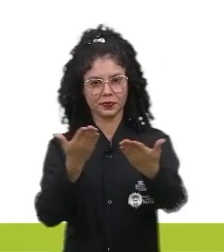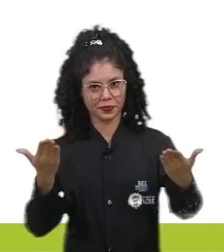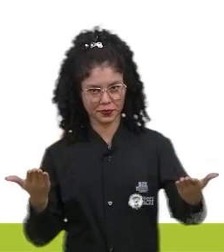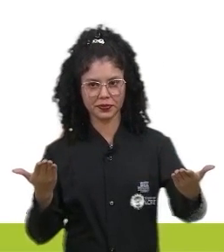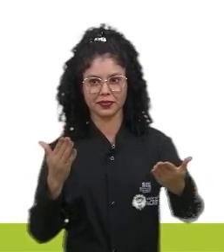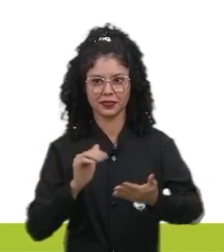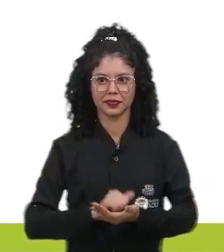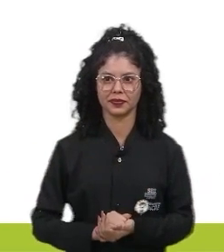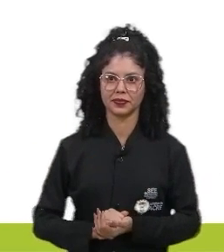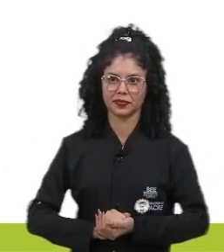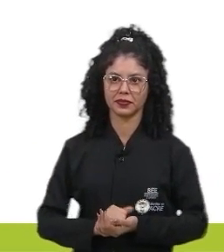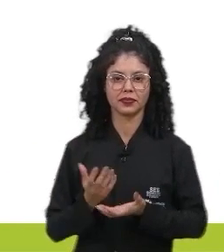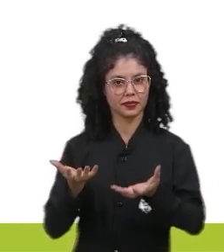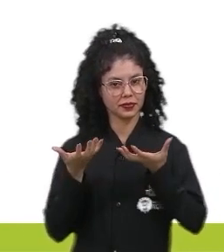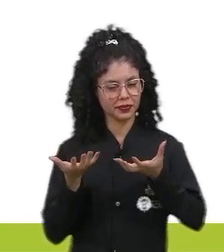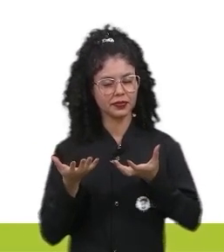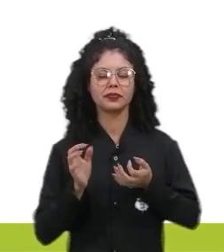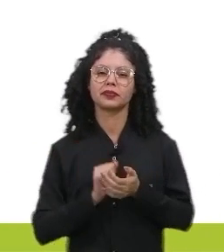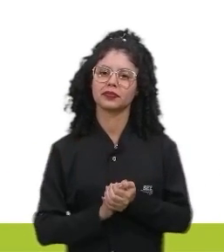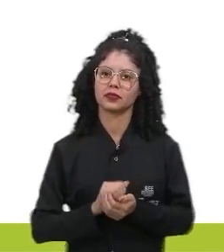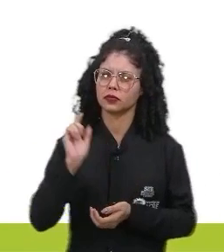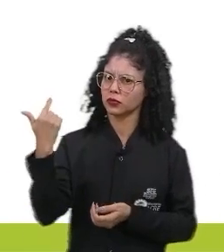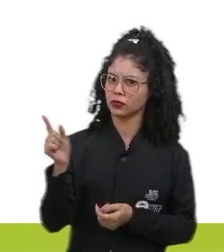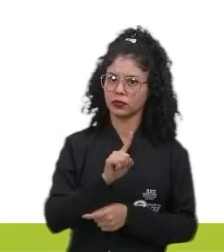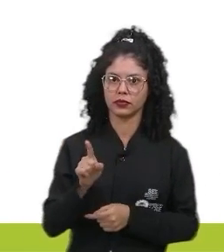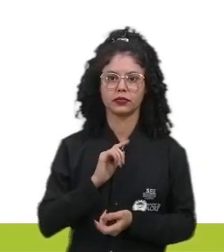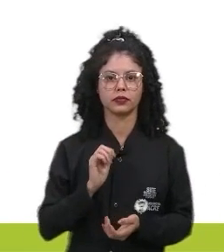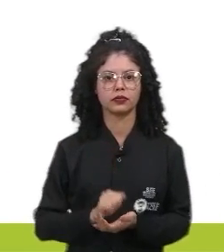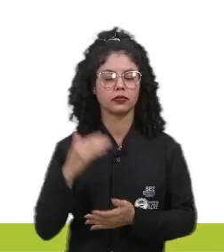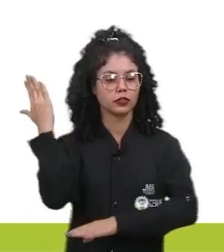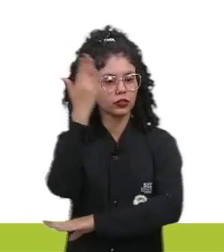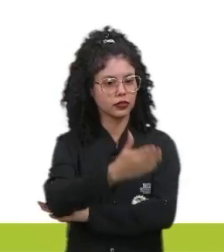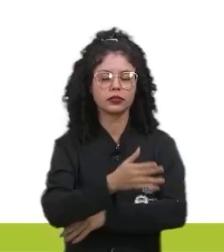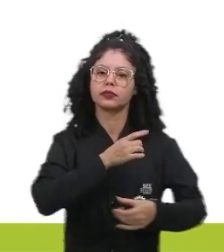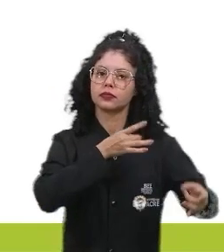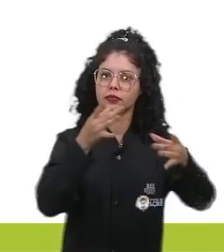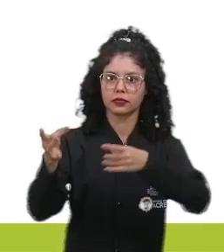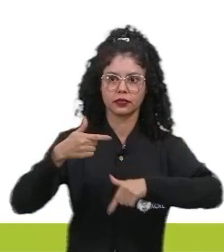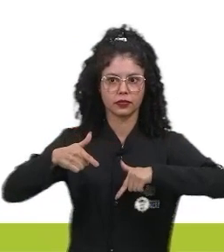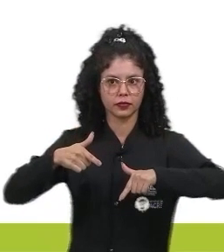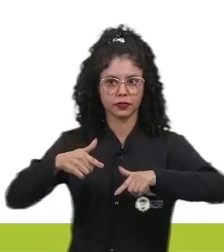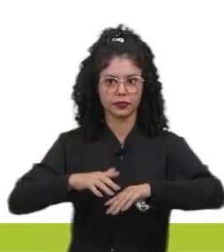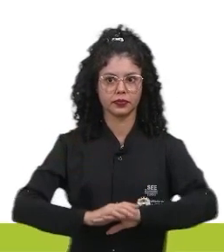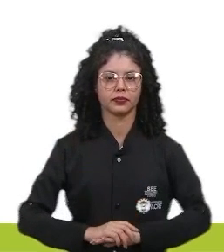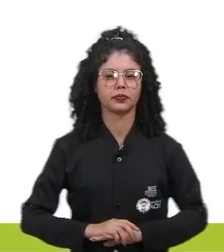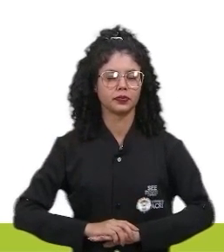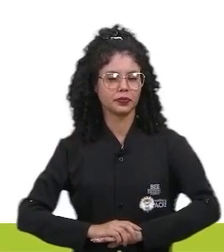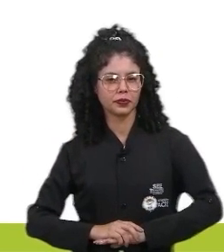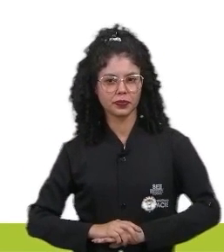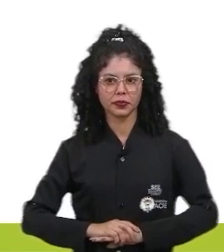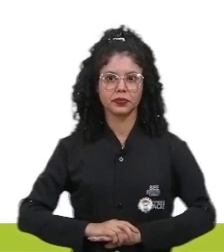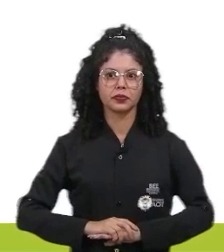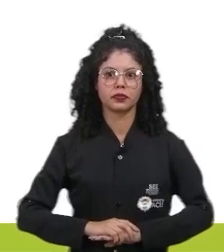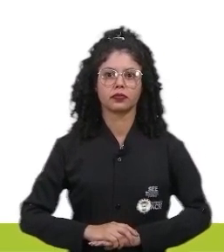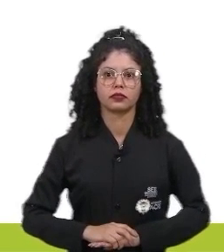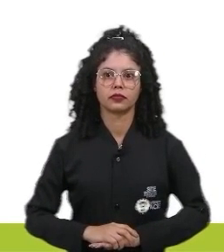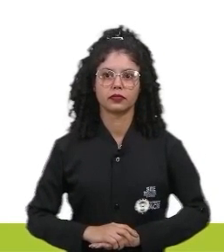né A maioria qu é uma formação universitári outros não outros já querem ingressar direto no mercado de trabalho né galera